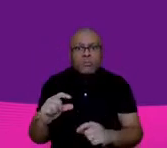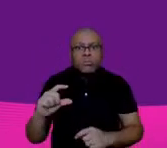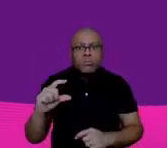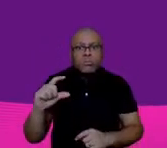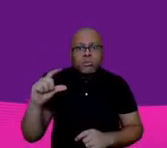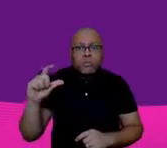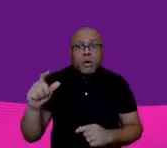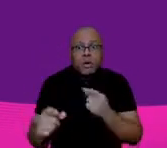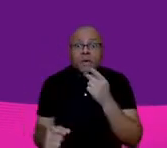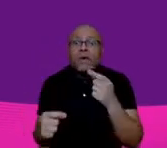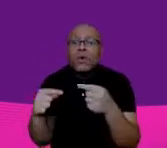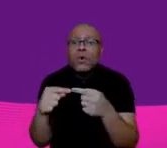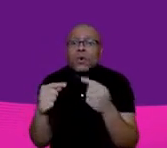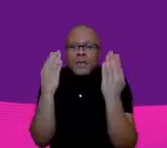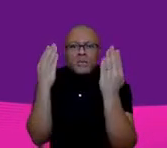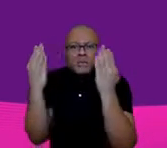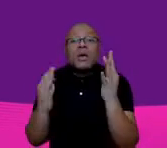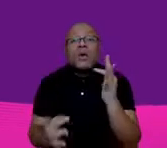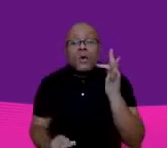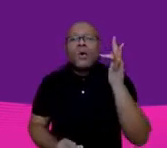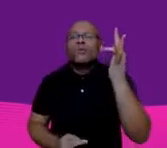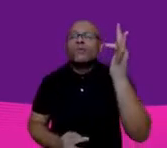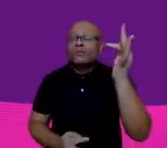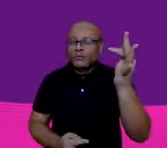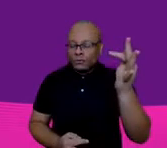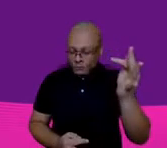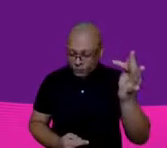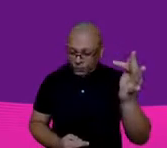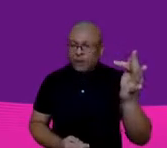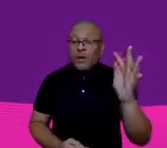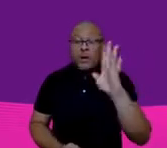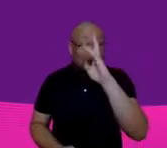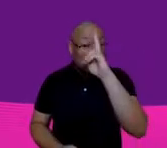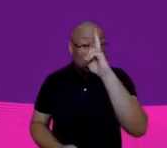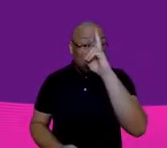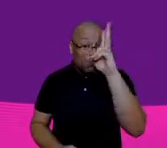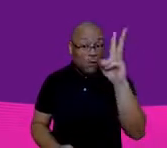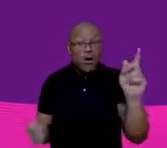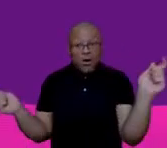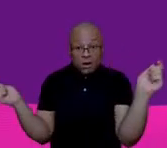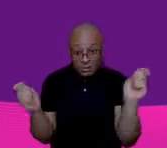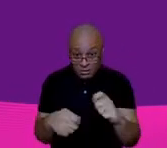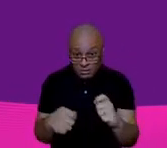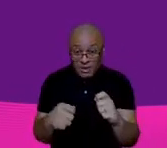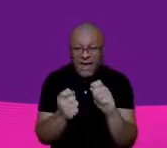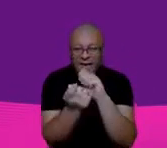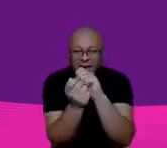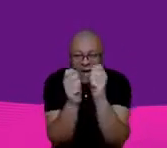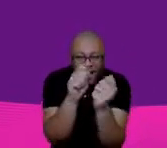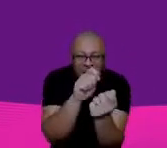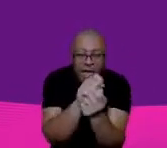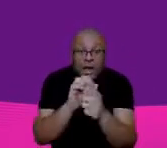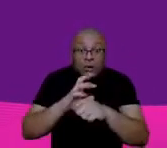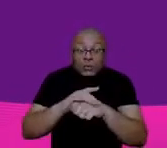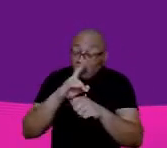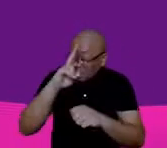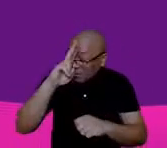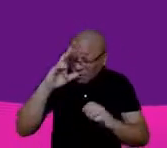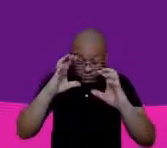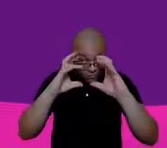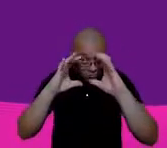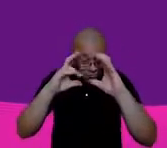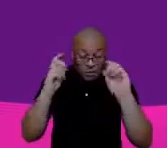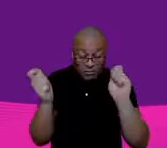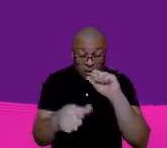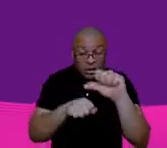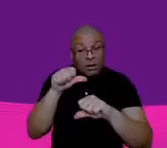isso é um futuro na psiquiatria muito alto, já que você consegue neuromodular doenças graves do campo psiquiátrico. Então, a